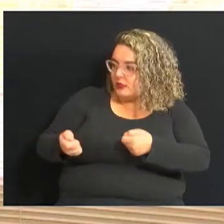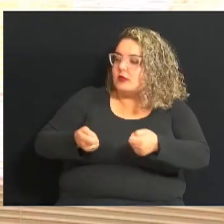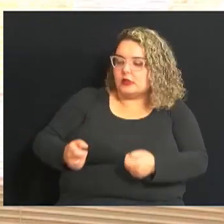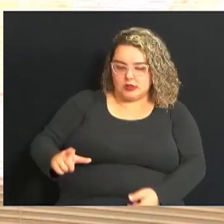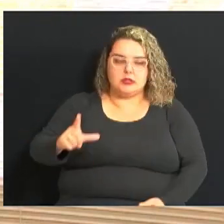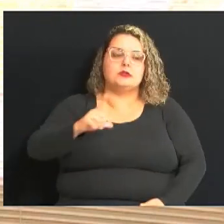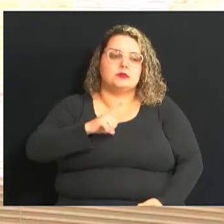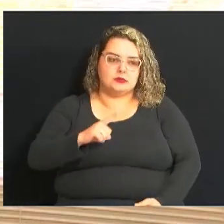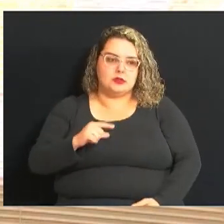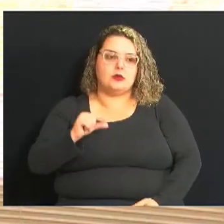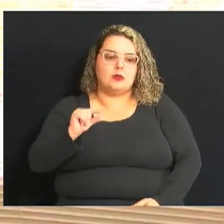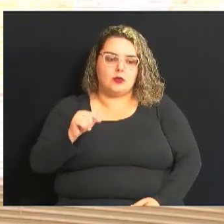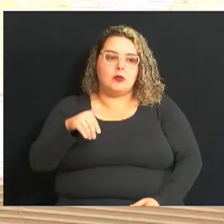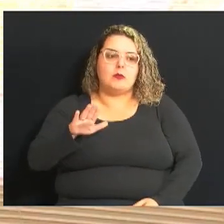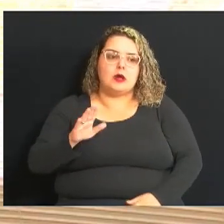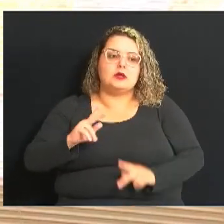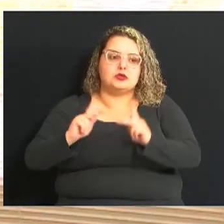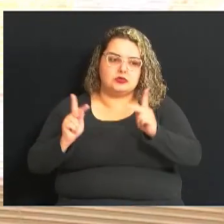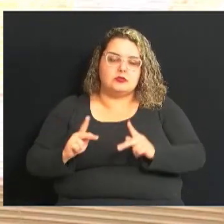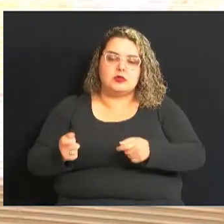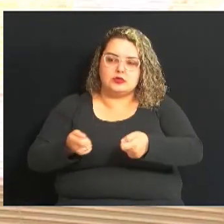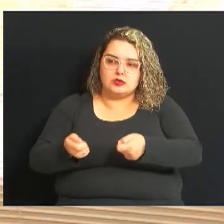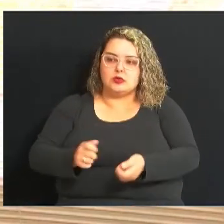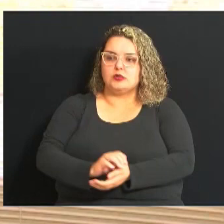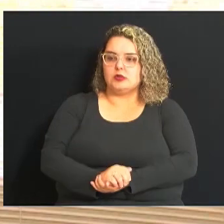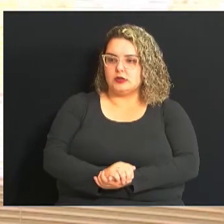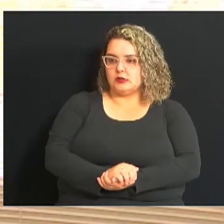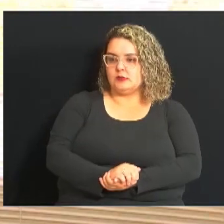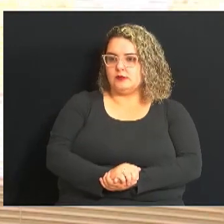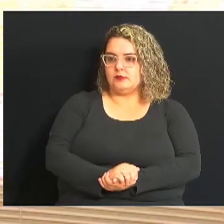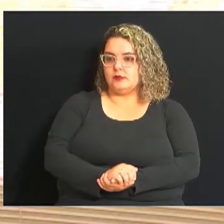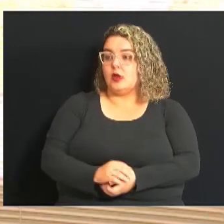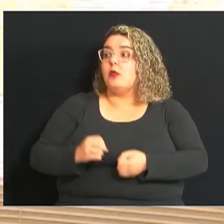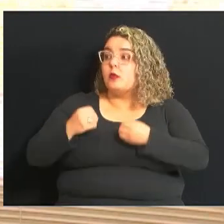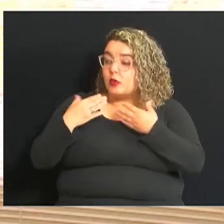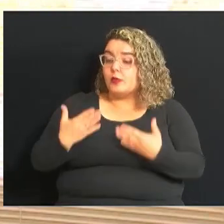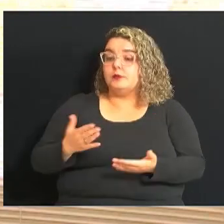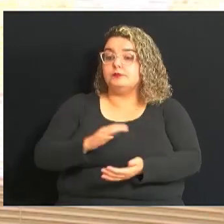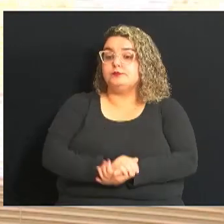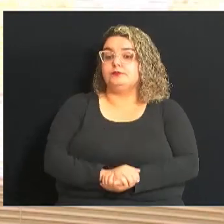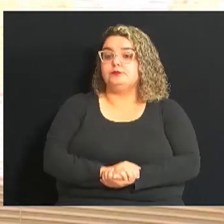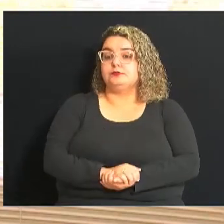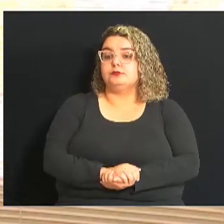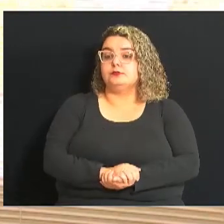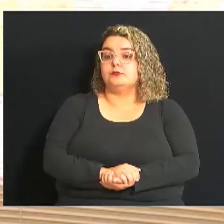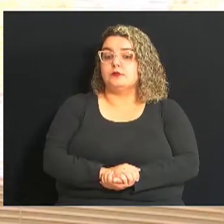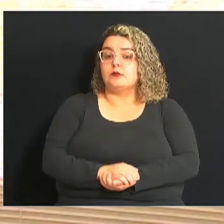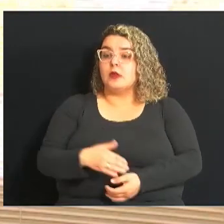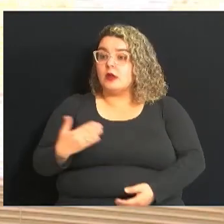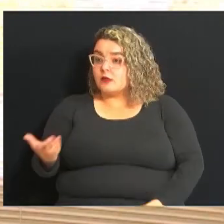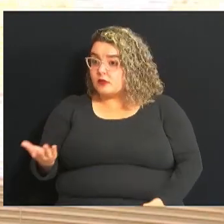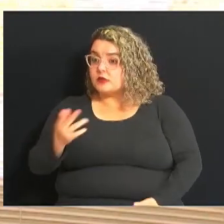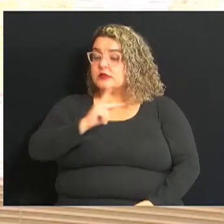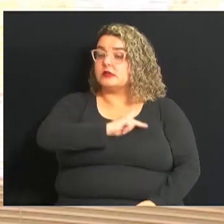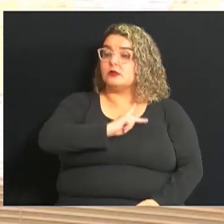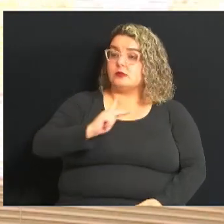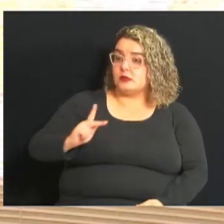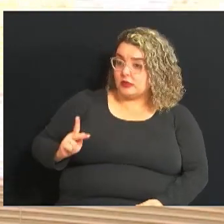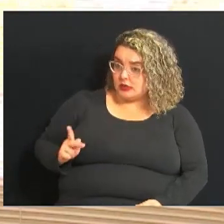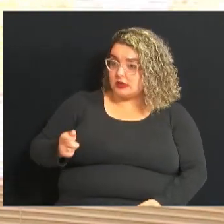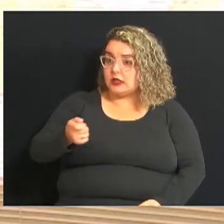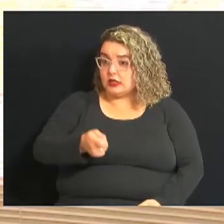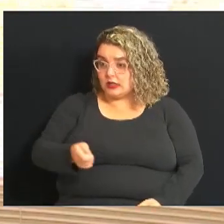mais de tranquilidade para os moradores. Boa, boa. Bom, você como presidente da Associação